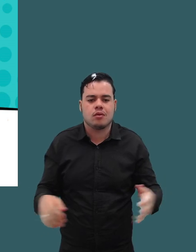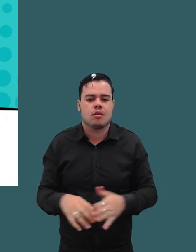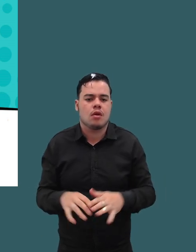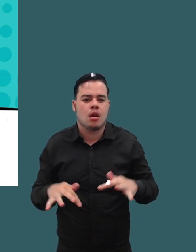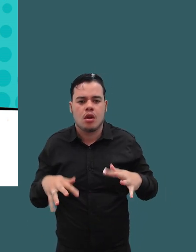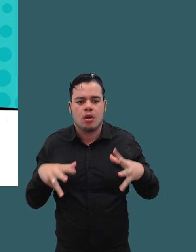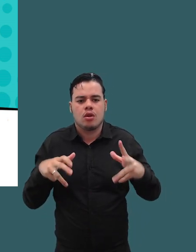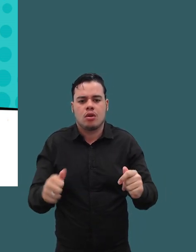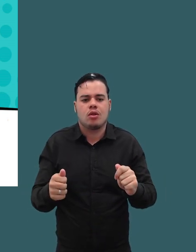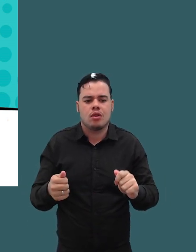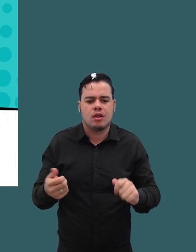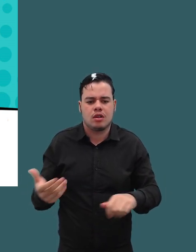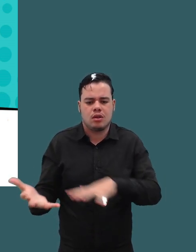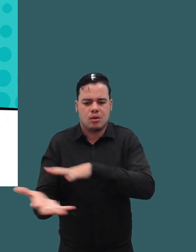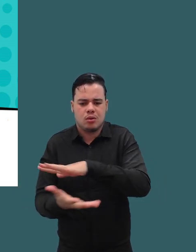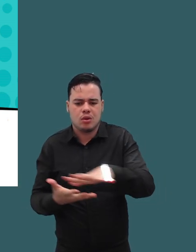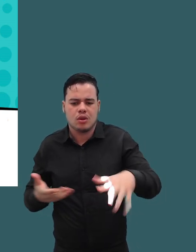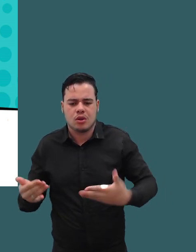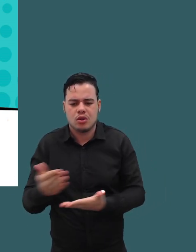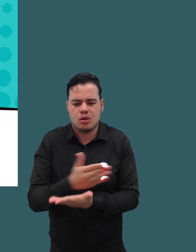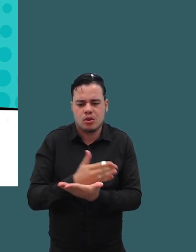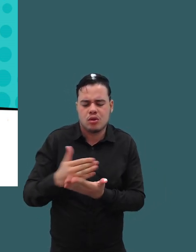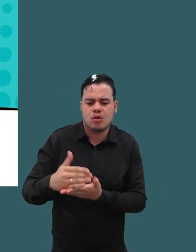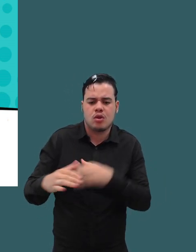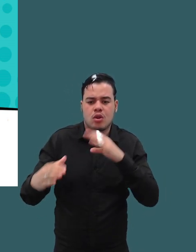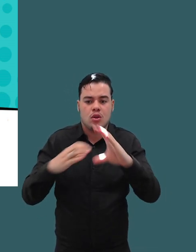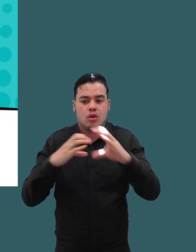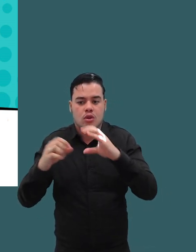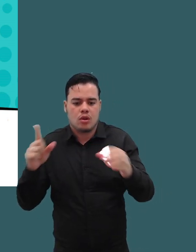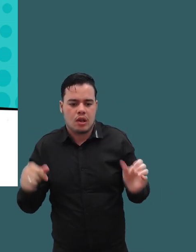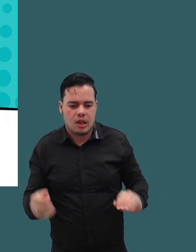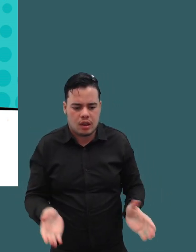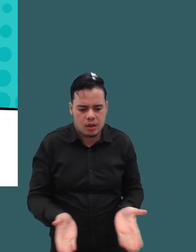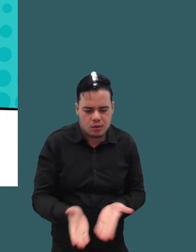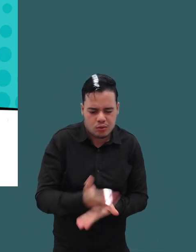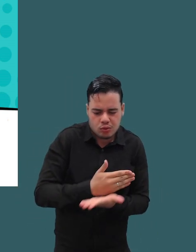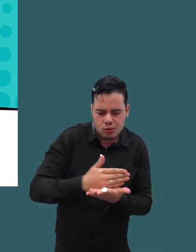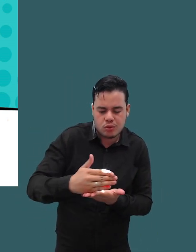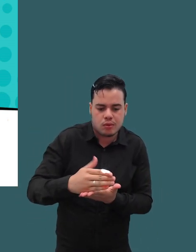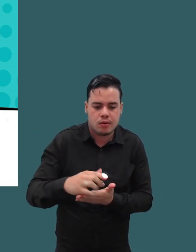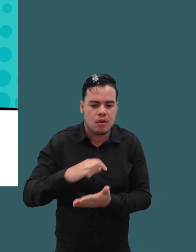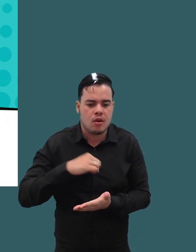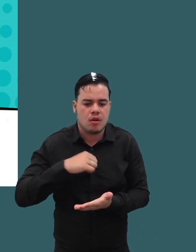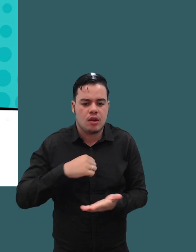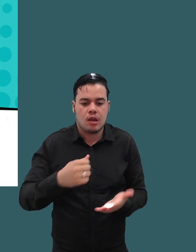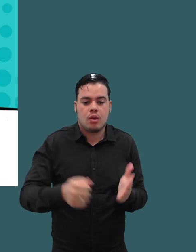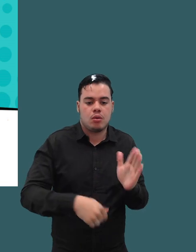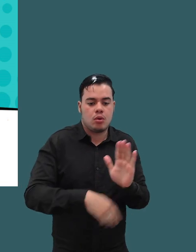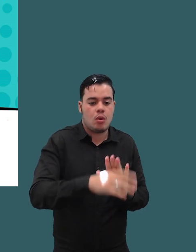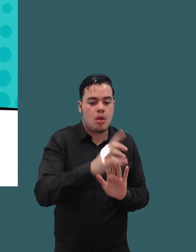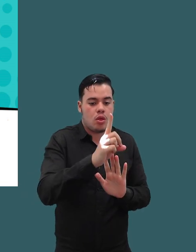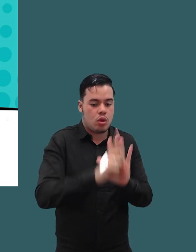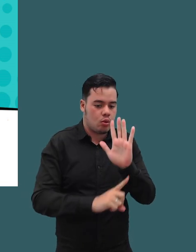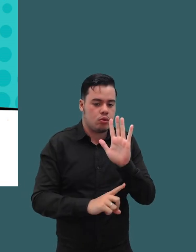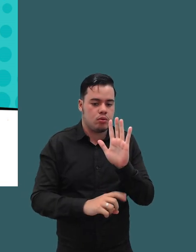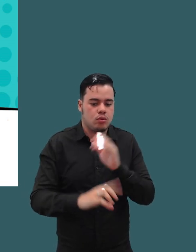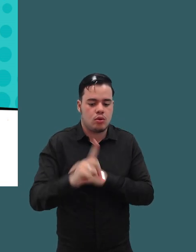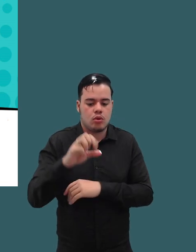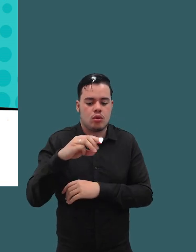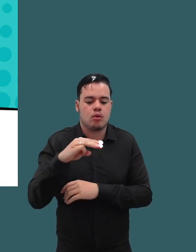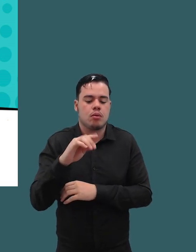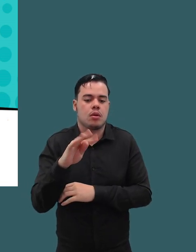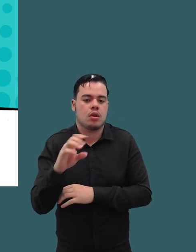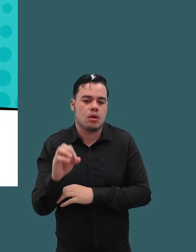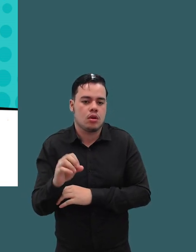as redes de conversas e iniciativas que estavam lá. E nós fizemos um documento que expressou